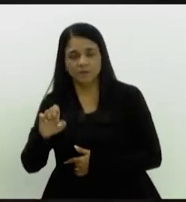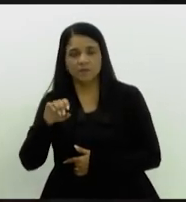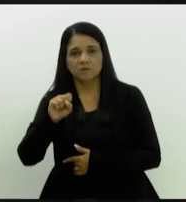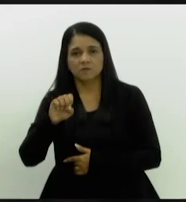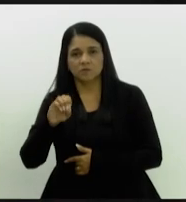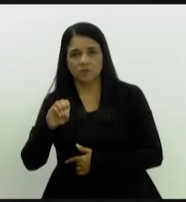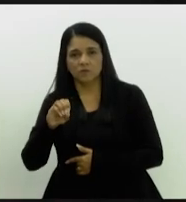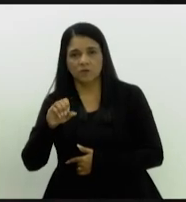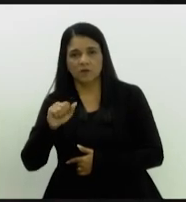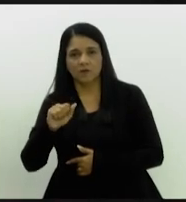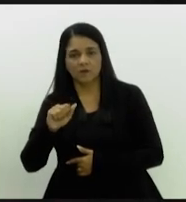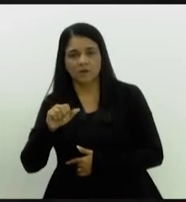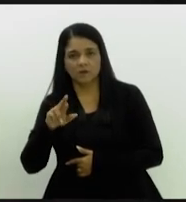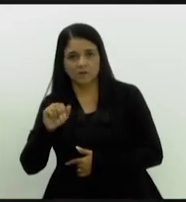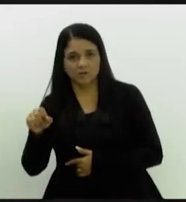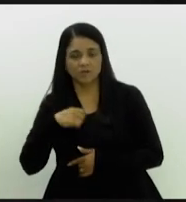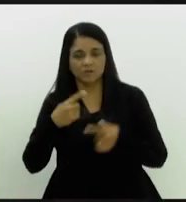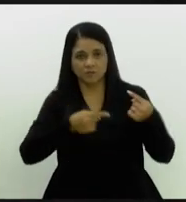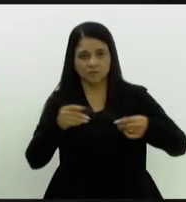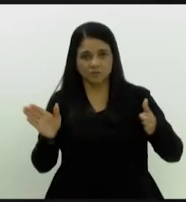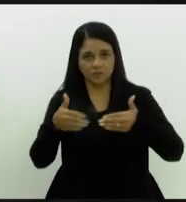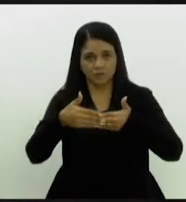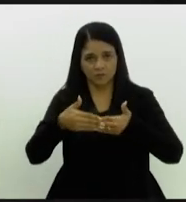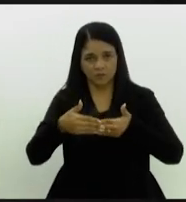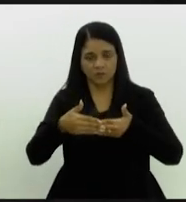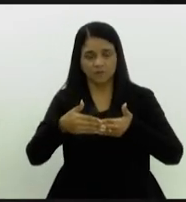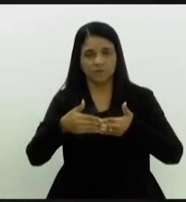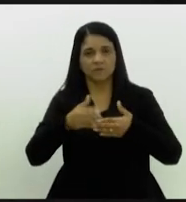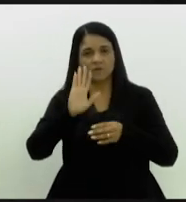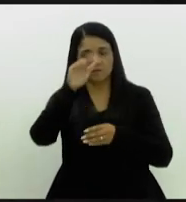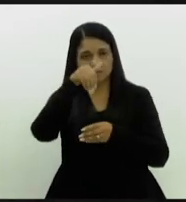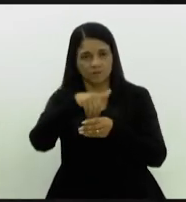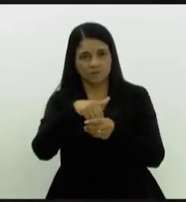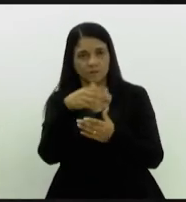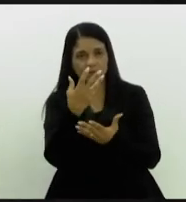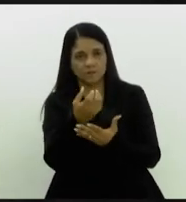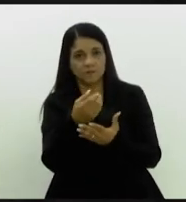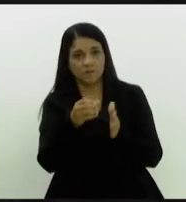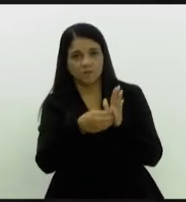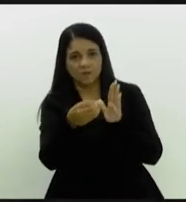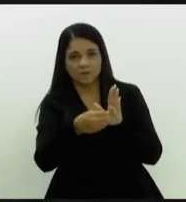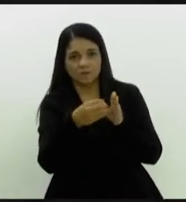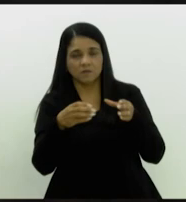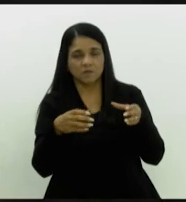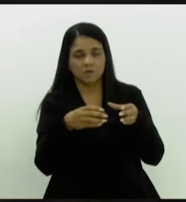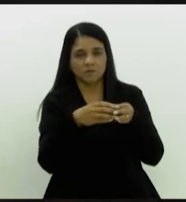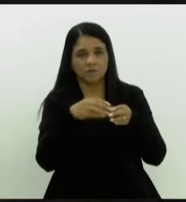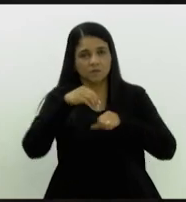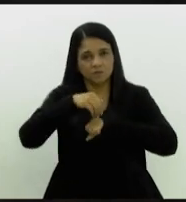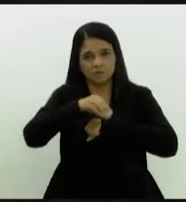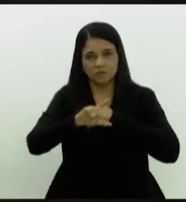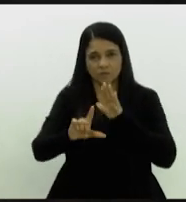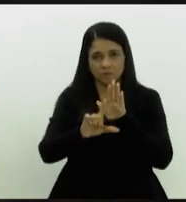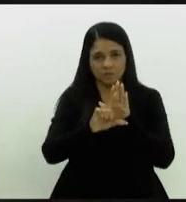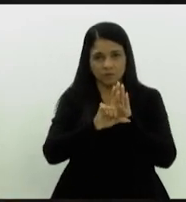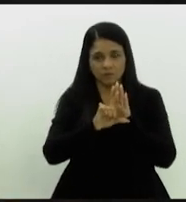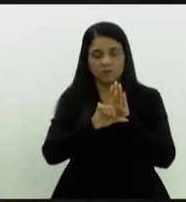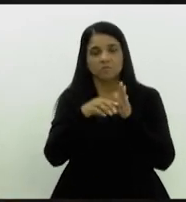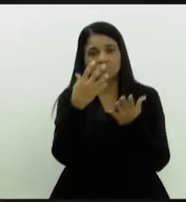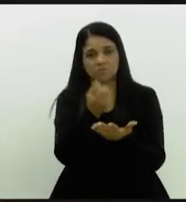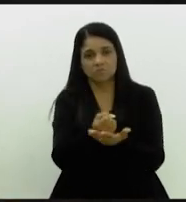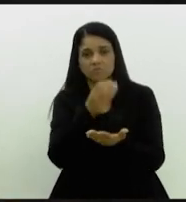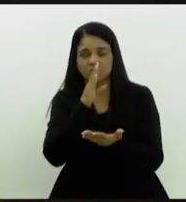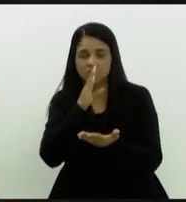discussão, não havendo quem queira discutir, encerrada a discussão. Em votação, parecer da Comissão de Indicações Legislativas. Senhores que